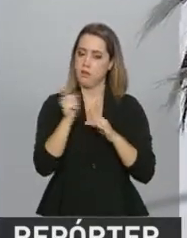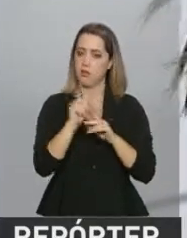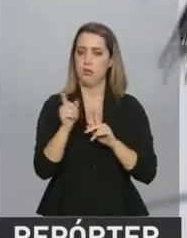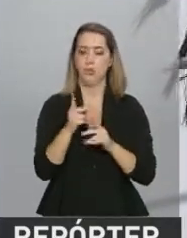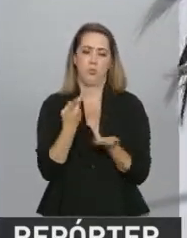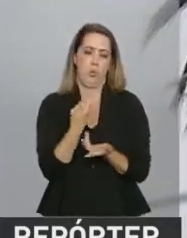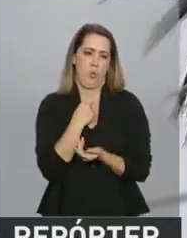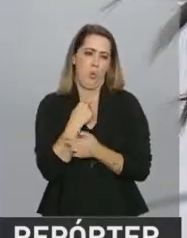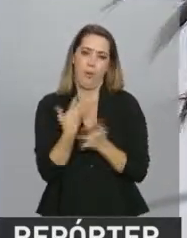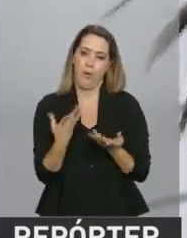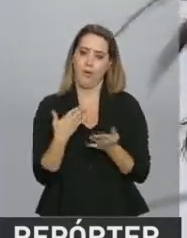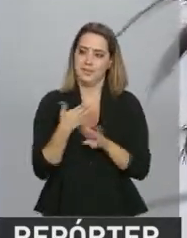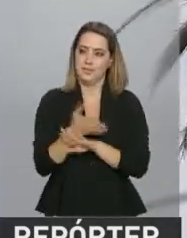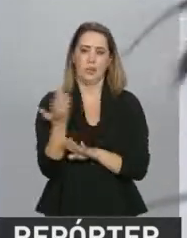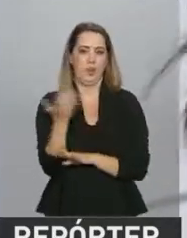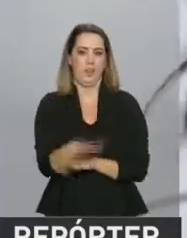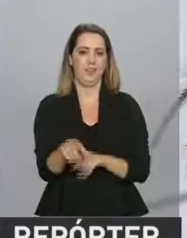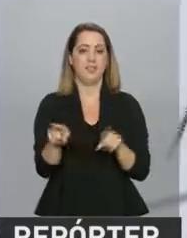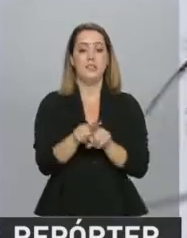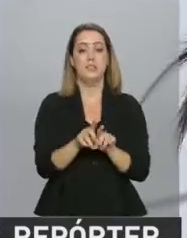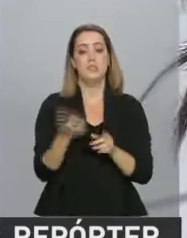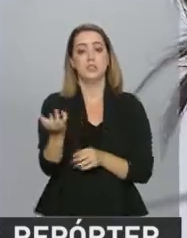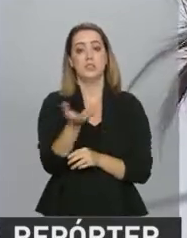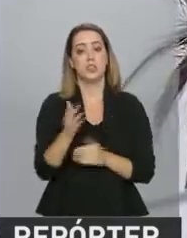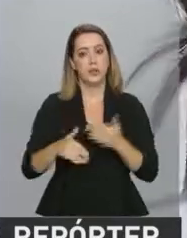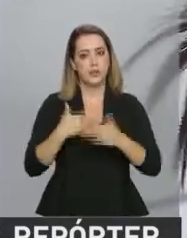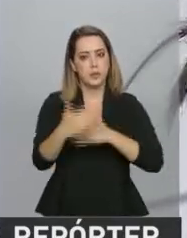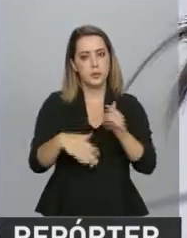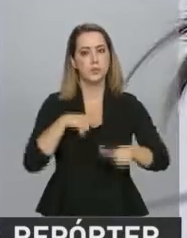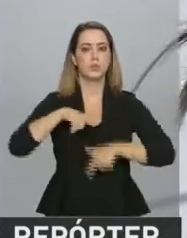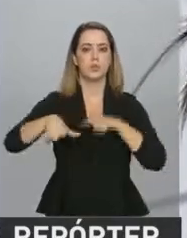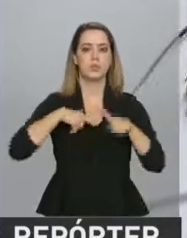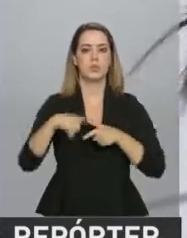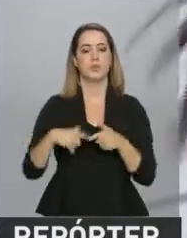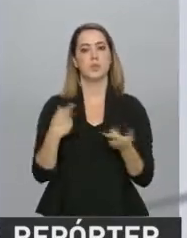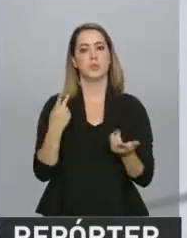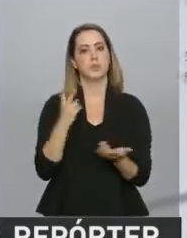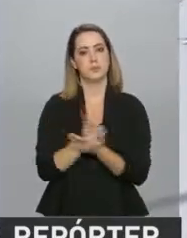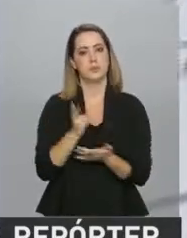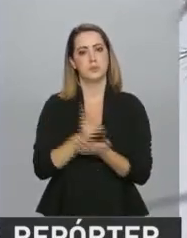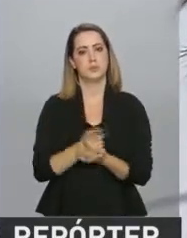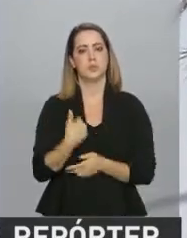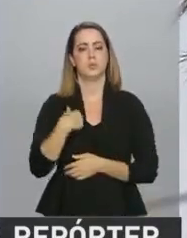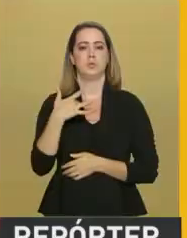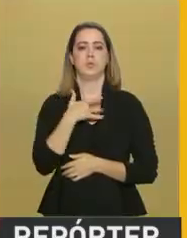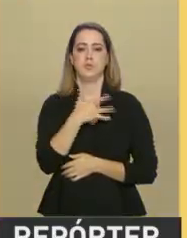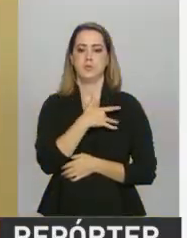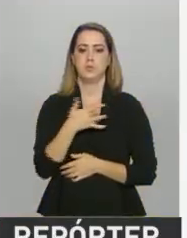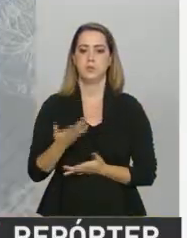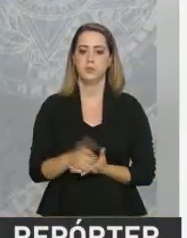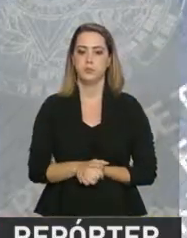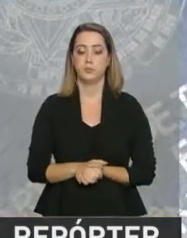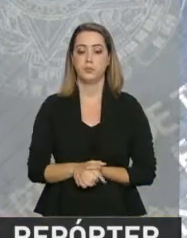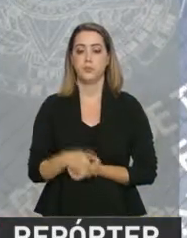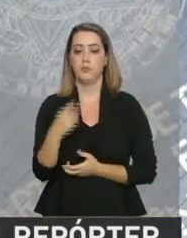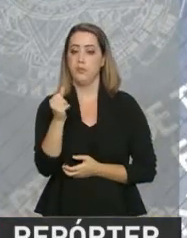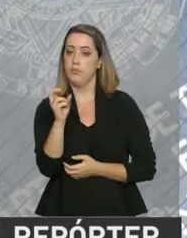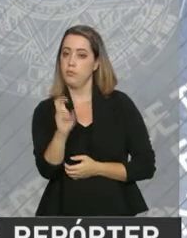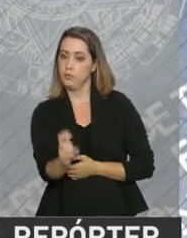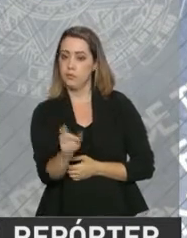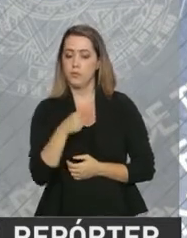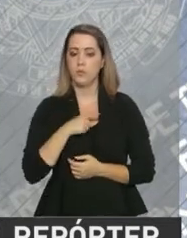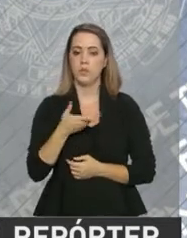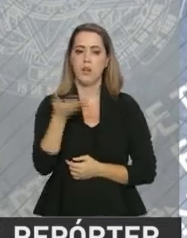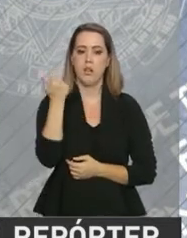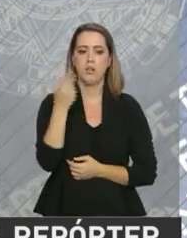entendeu então a gente tem quanto normativa e até mesmo para fazer bem para a nossa saúde em 2005